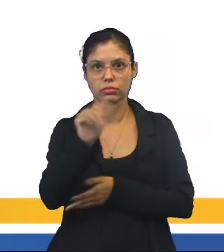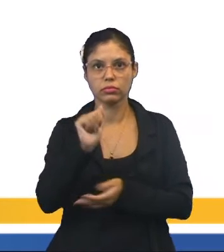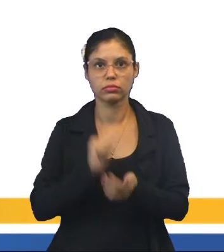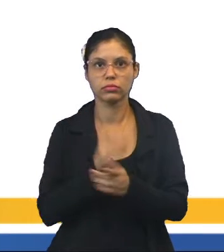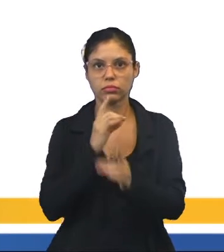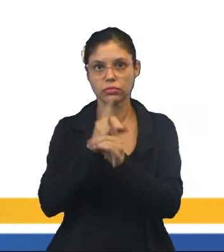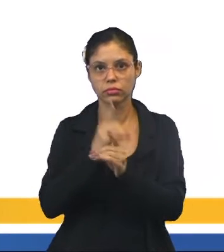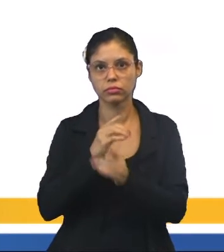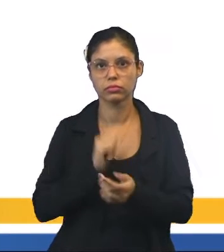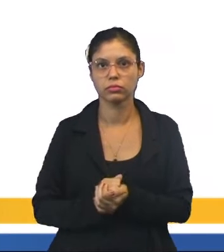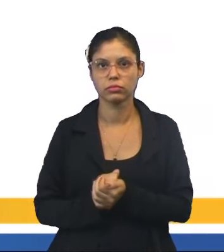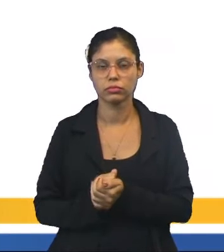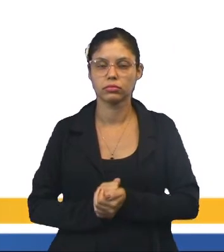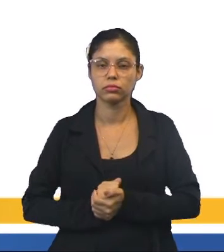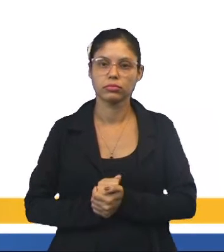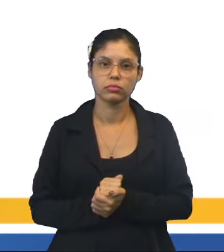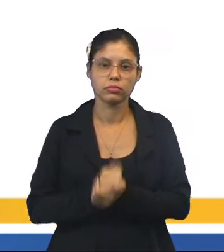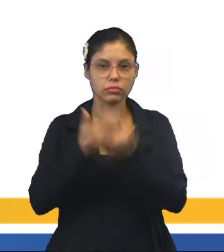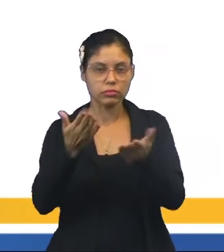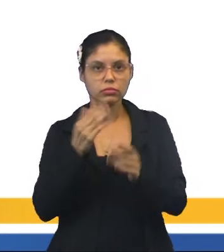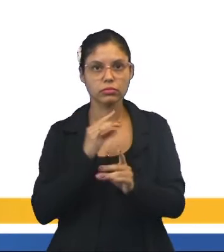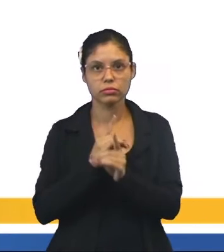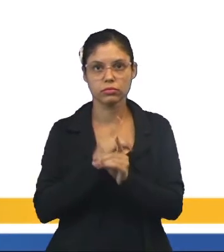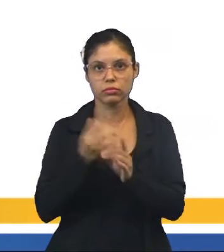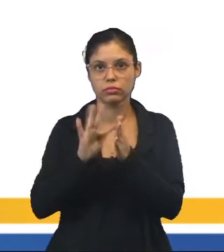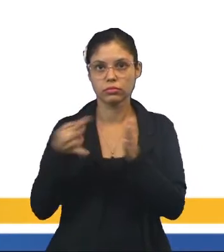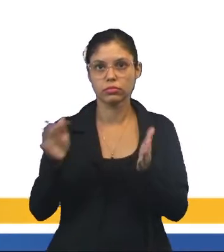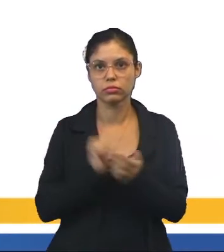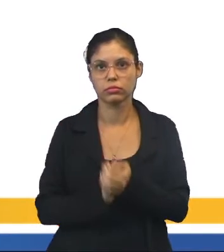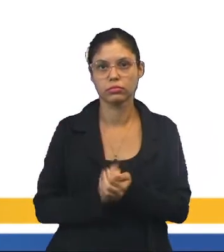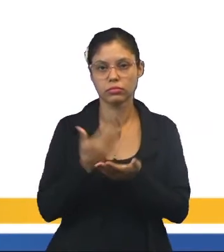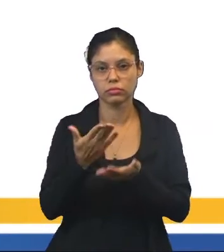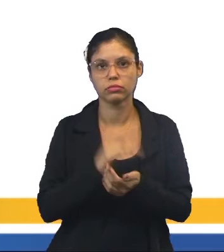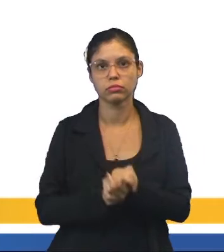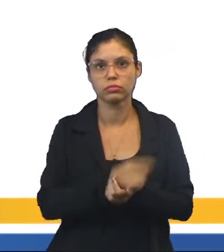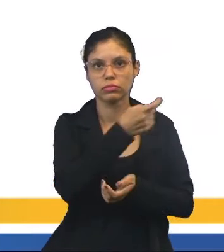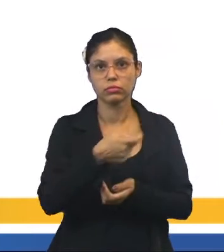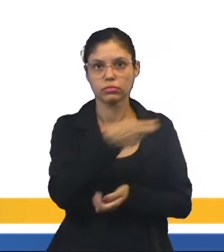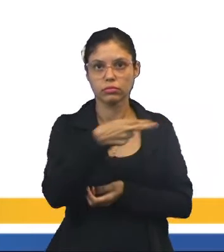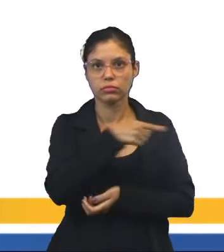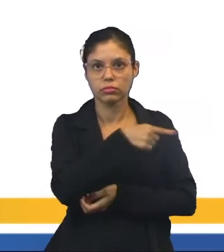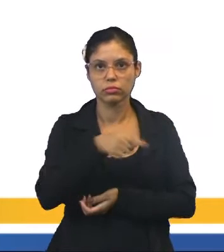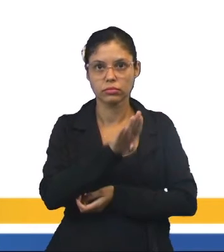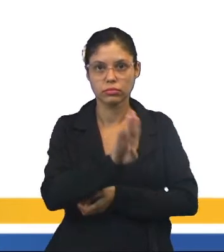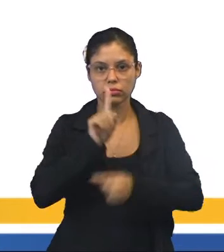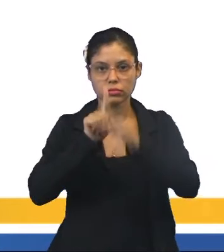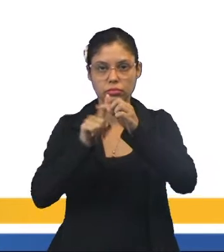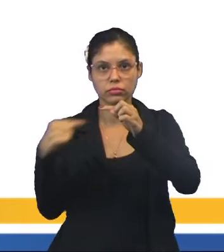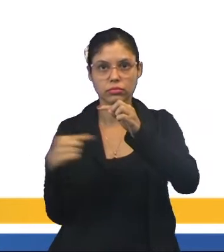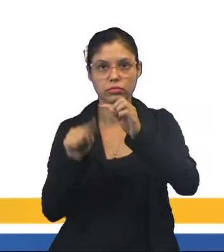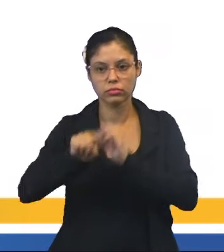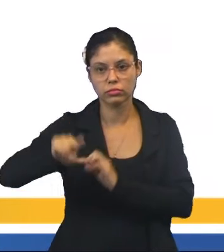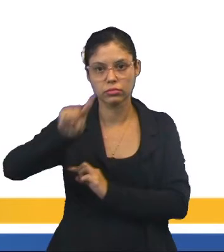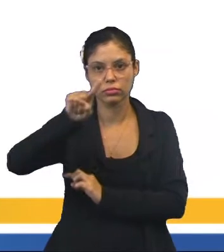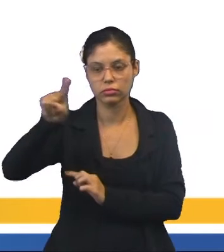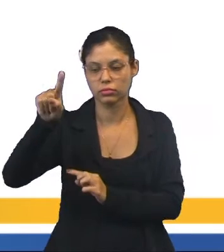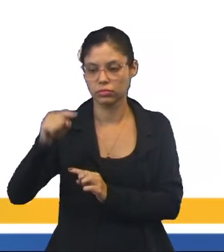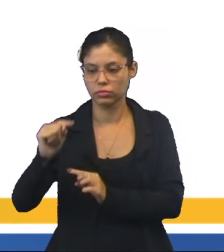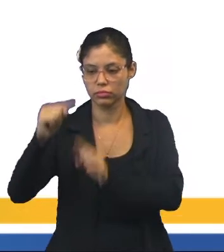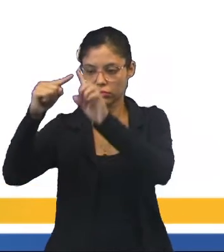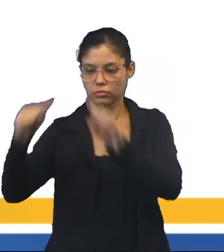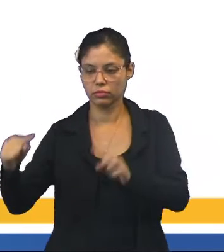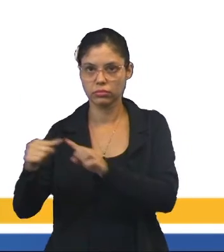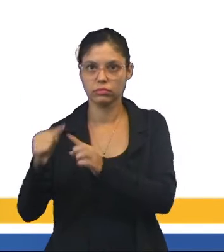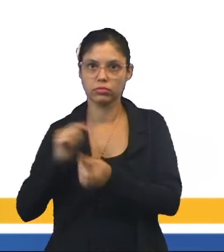para encontrá-las, tá? Essa fórmula é a seguinte: x é igual a menos b mais